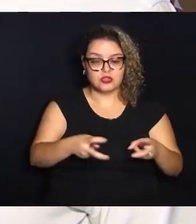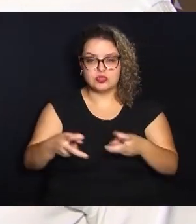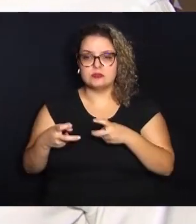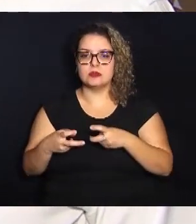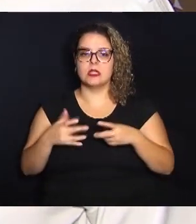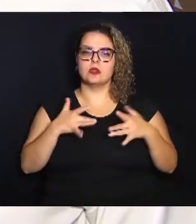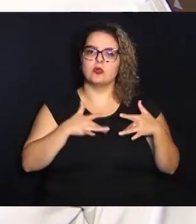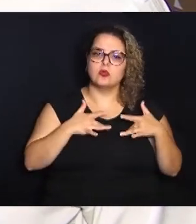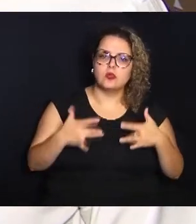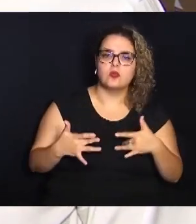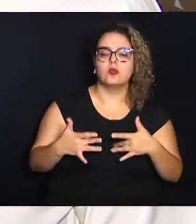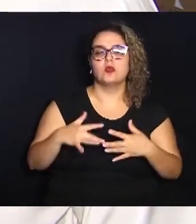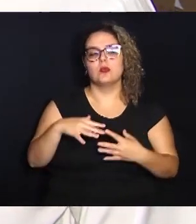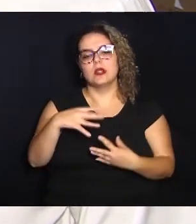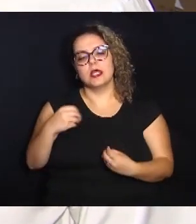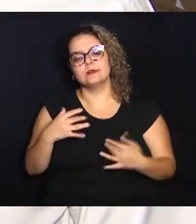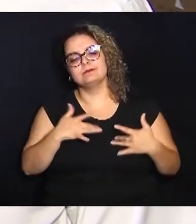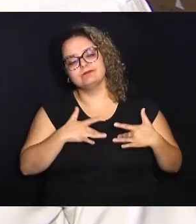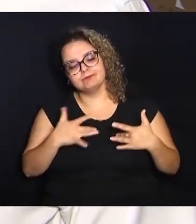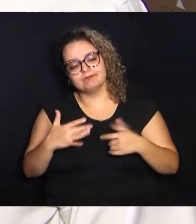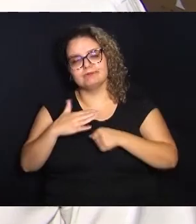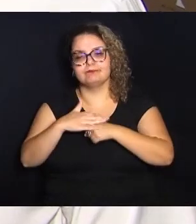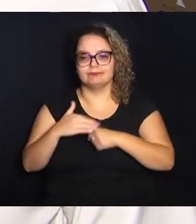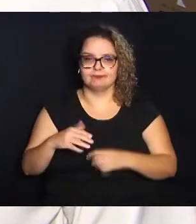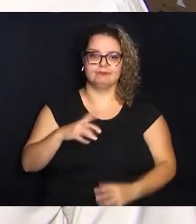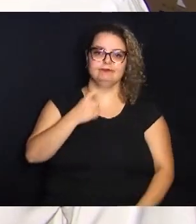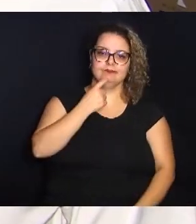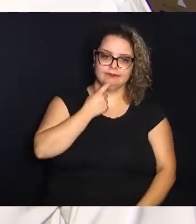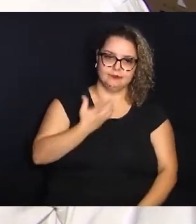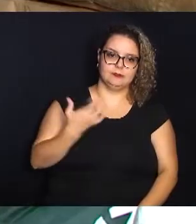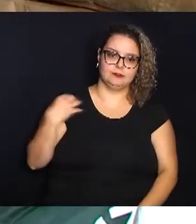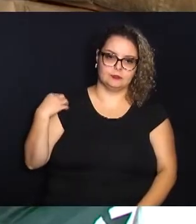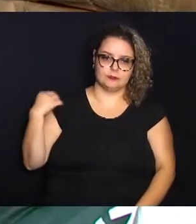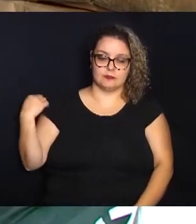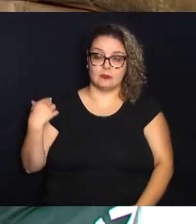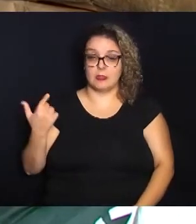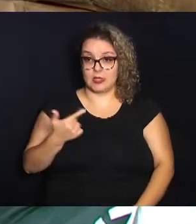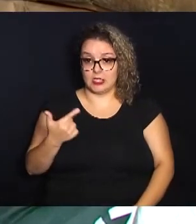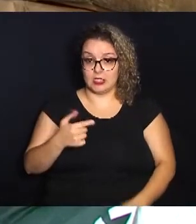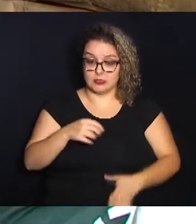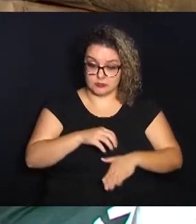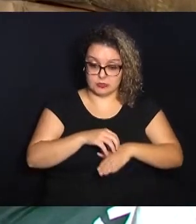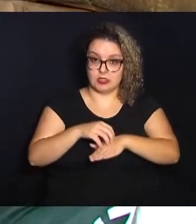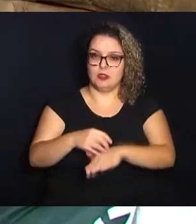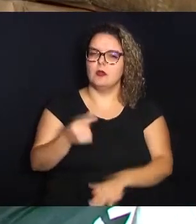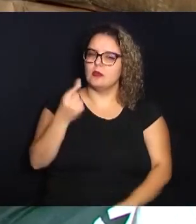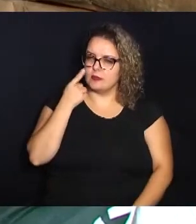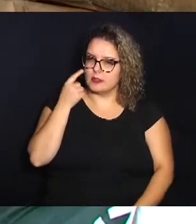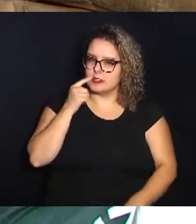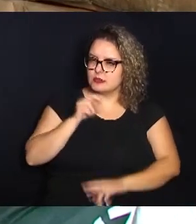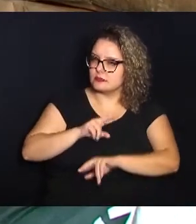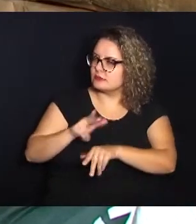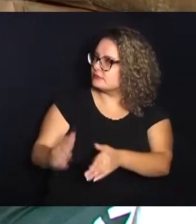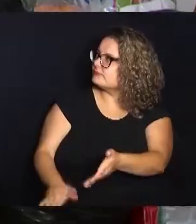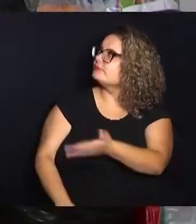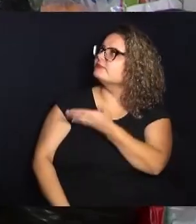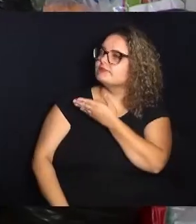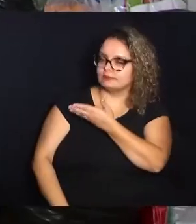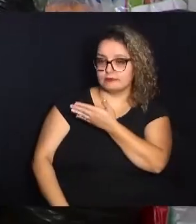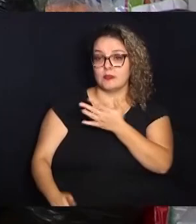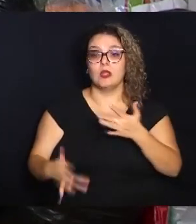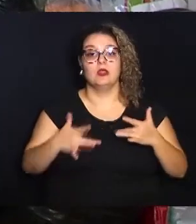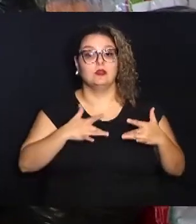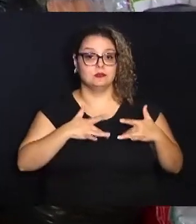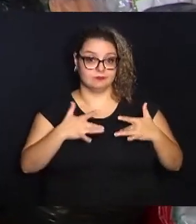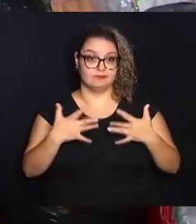a generosidade o espírito de solidariedade do campineiro já nessa Segunda remessa olha o tanto de